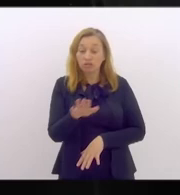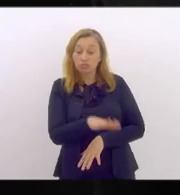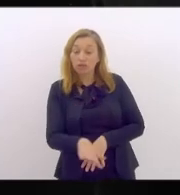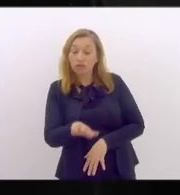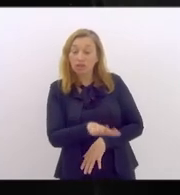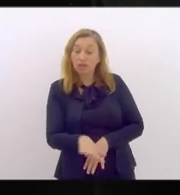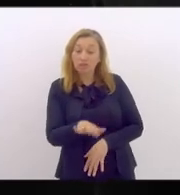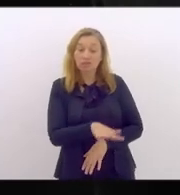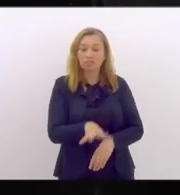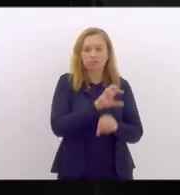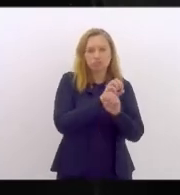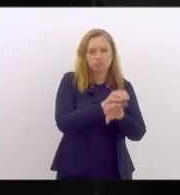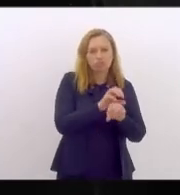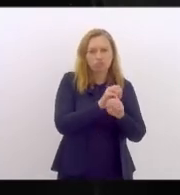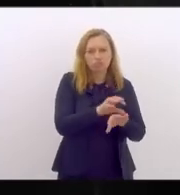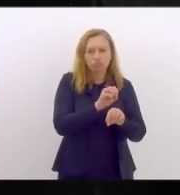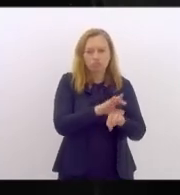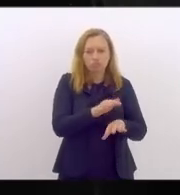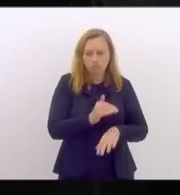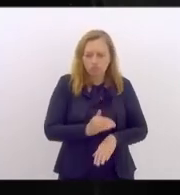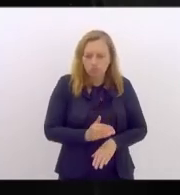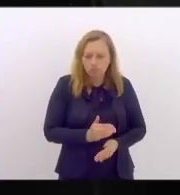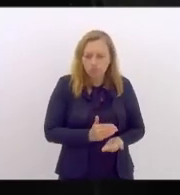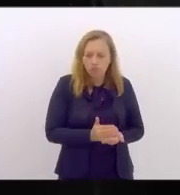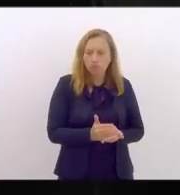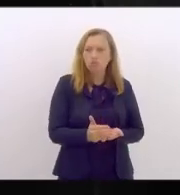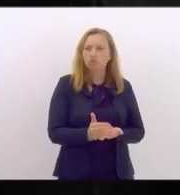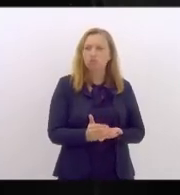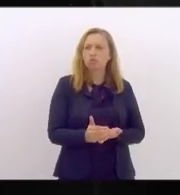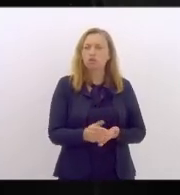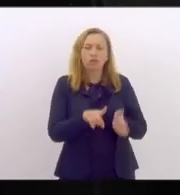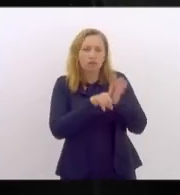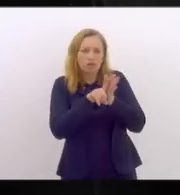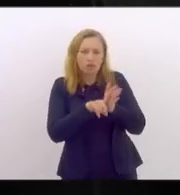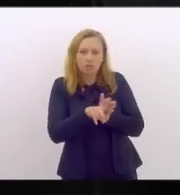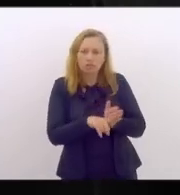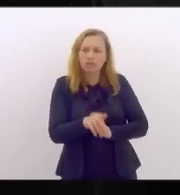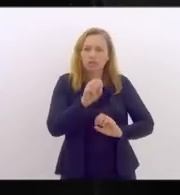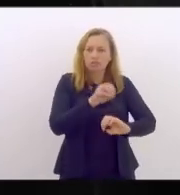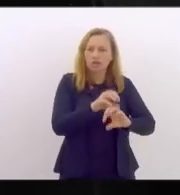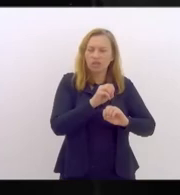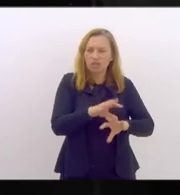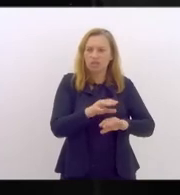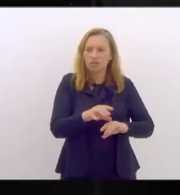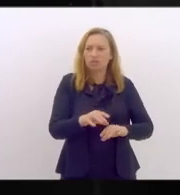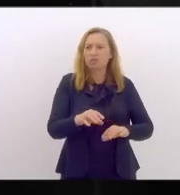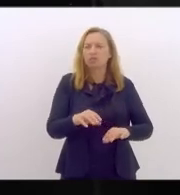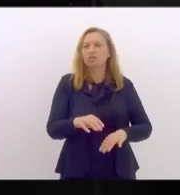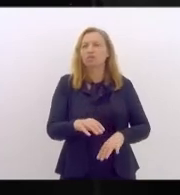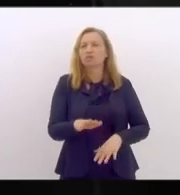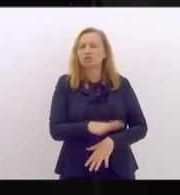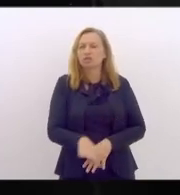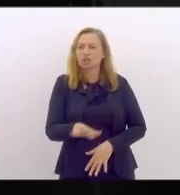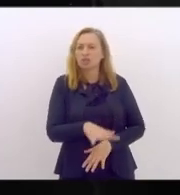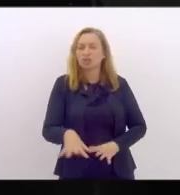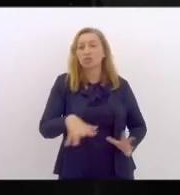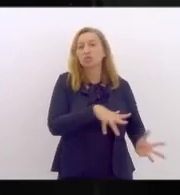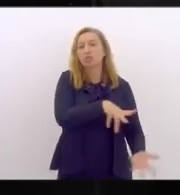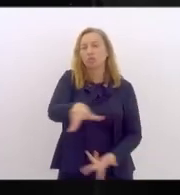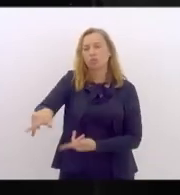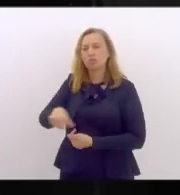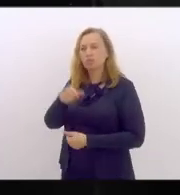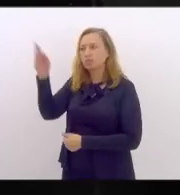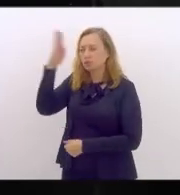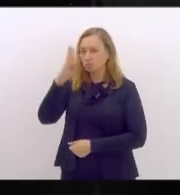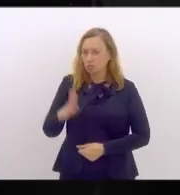a educação desde a mais eternidade as pesquisas de educação infantil no mundo inclusive no Brasil onde nós temos a